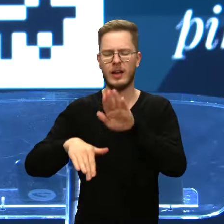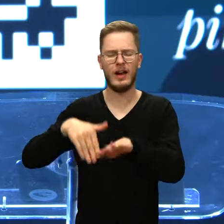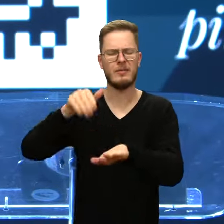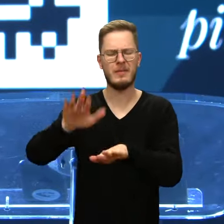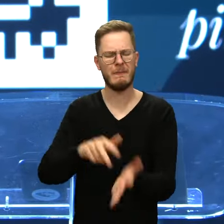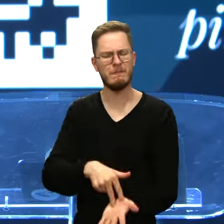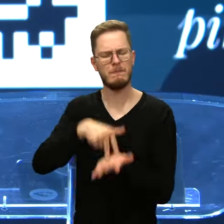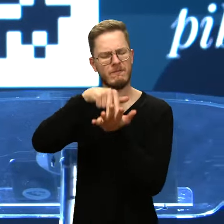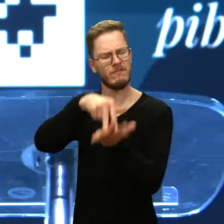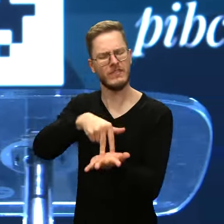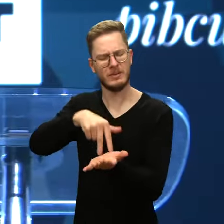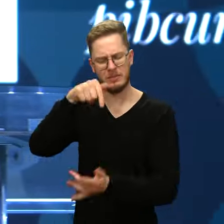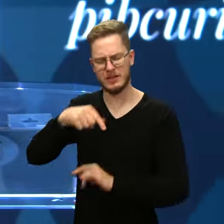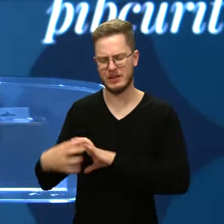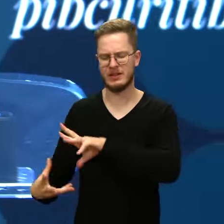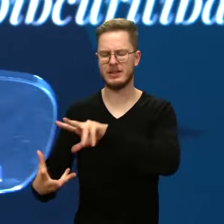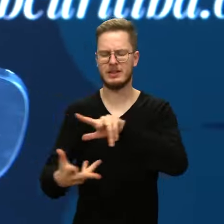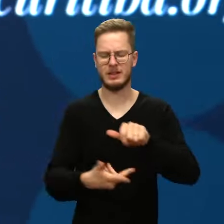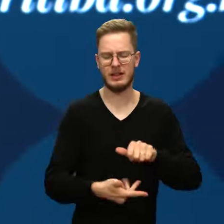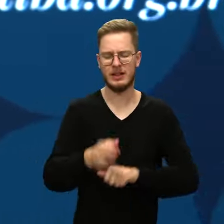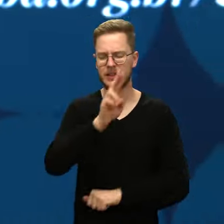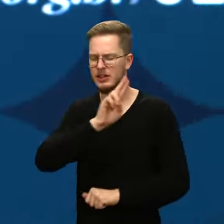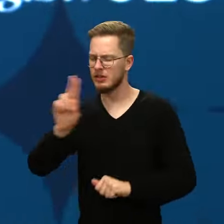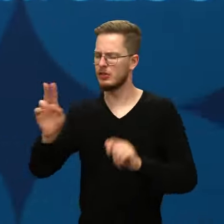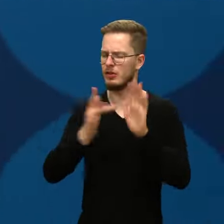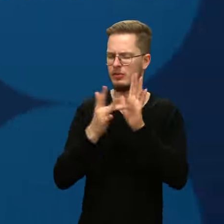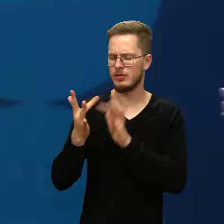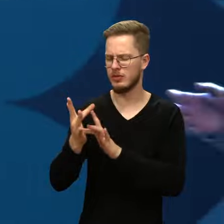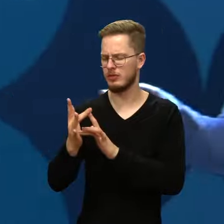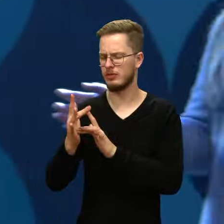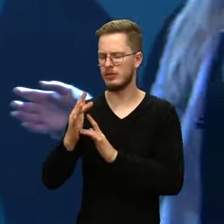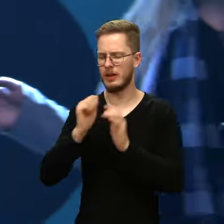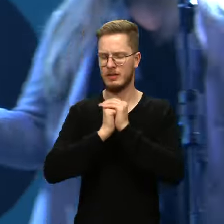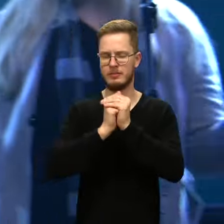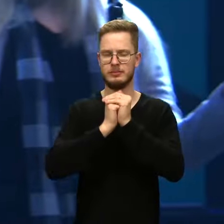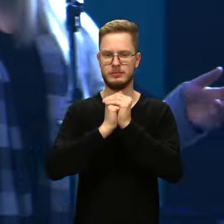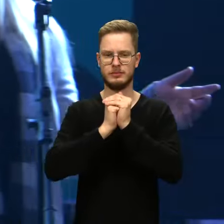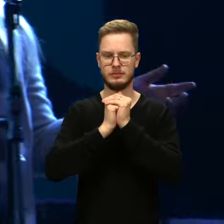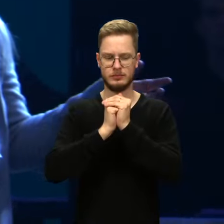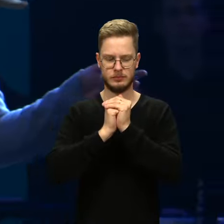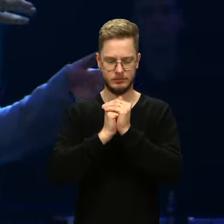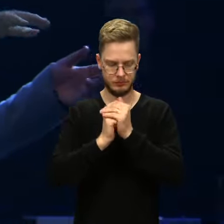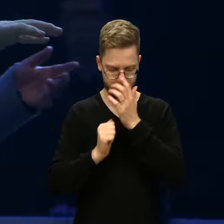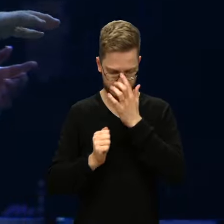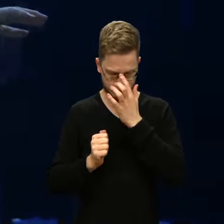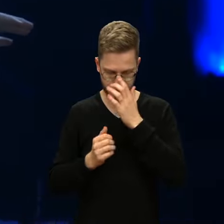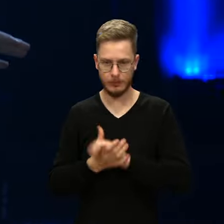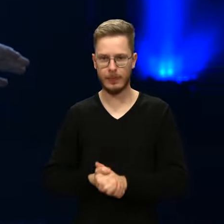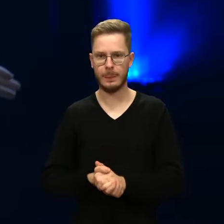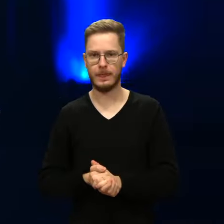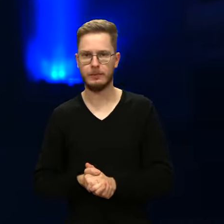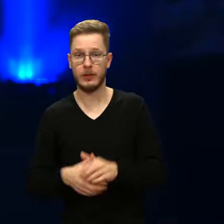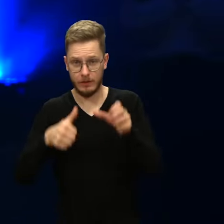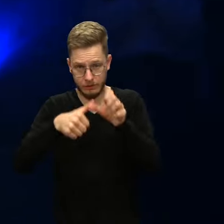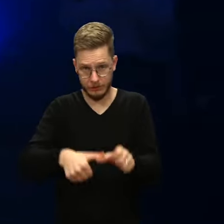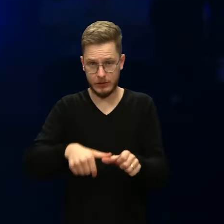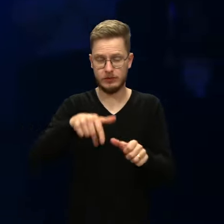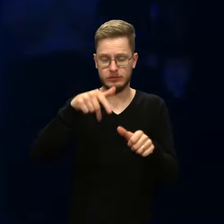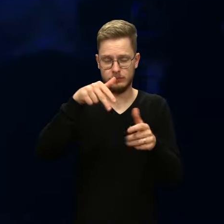terra, em nome do Senhor Jesus. Amém. Amém. Continua onde você está, no seu